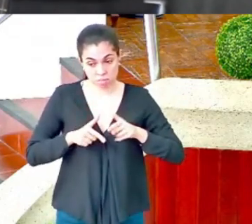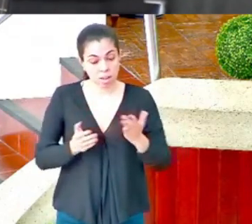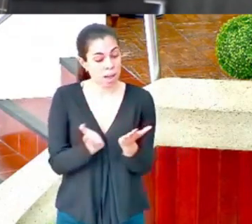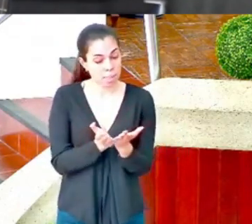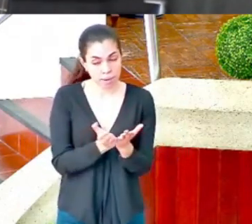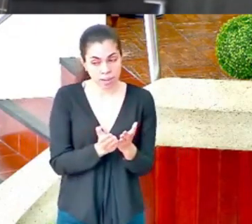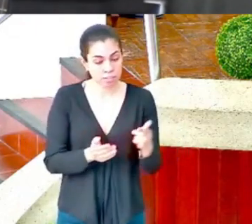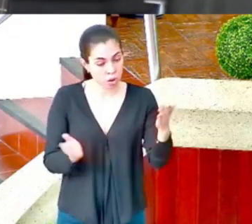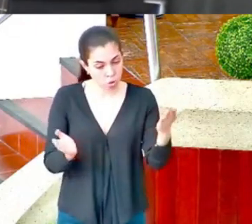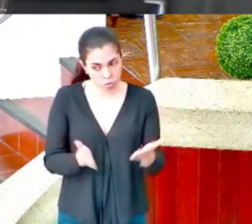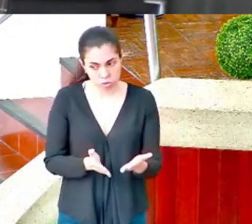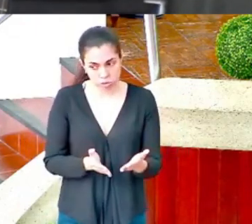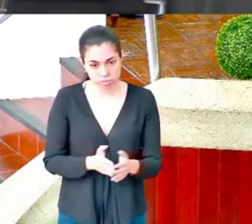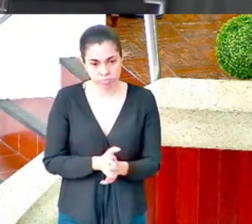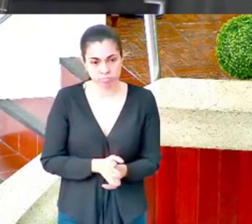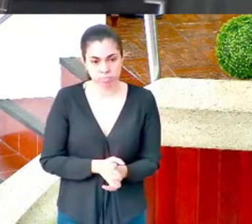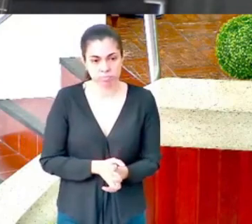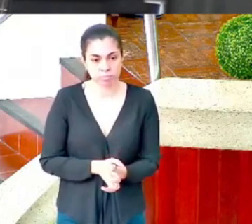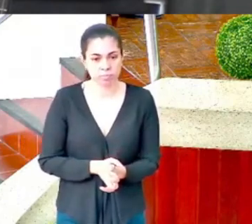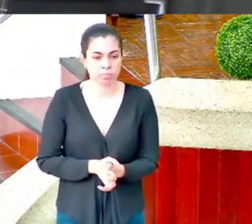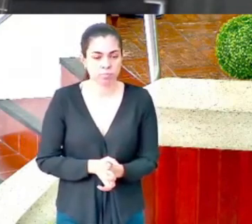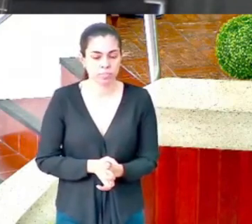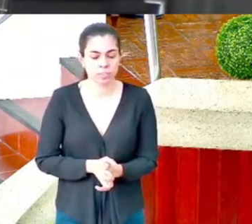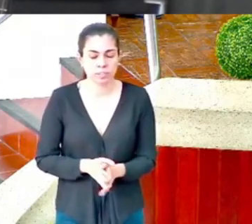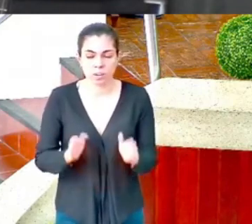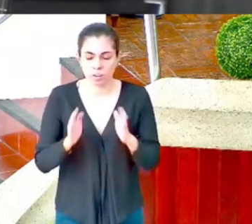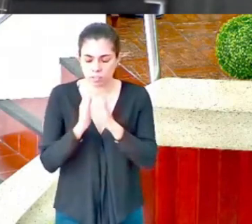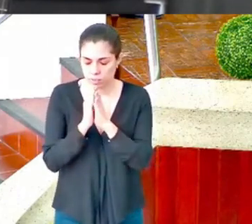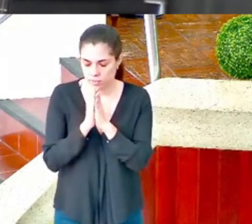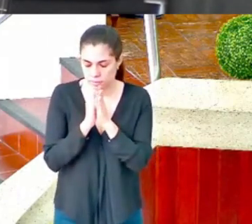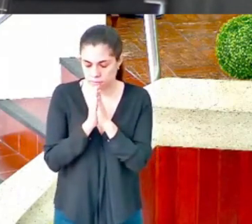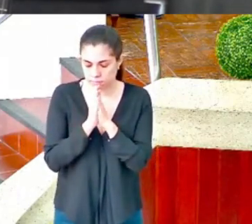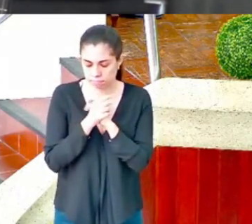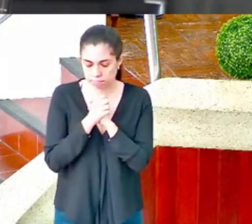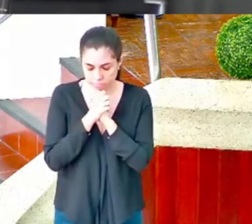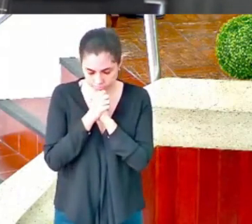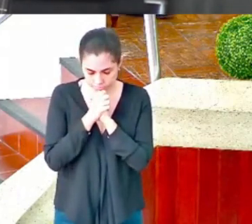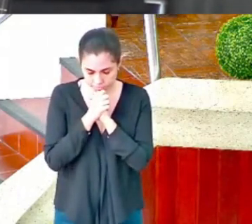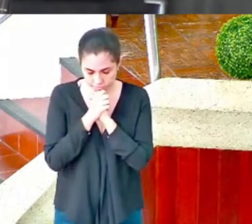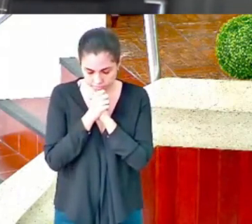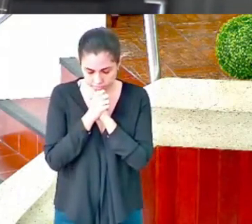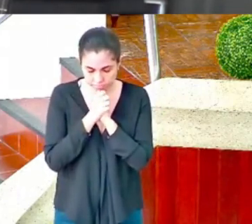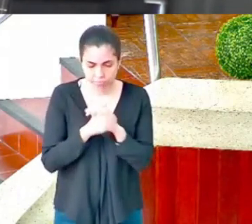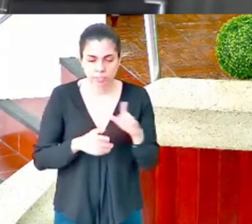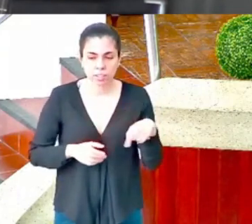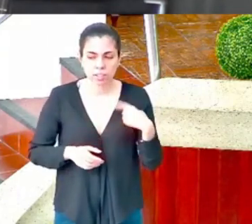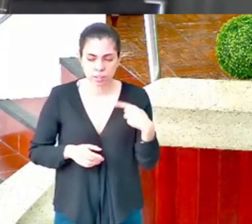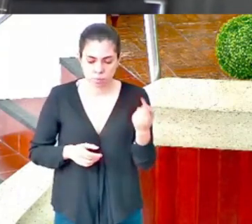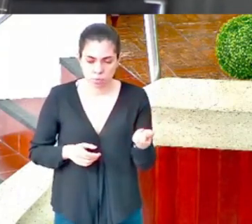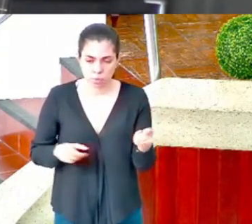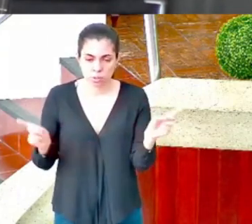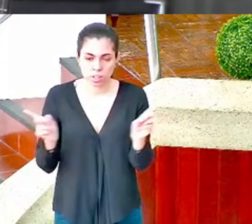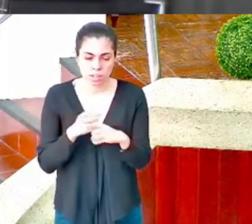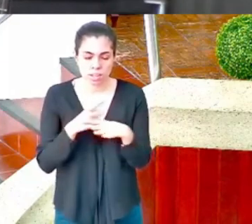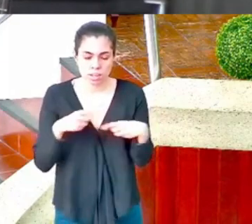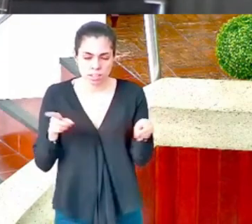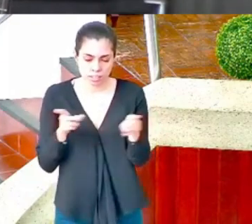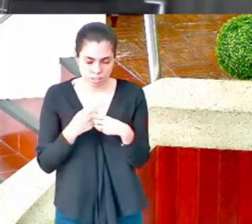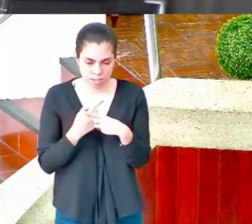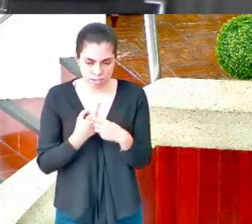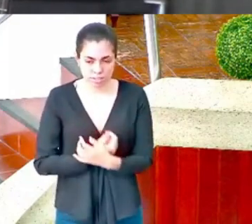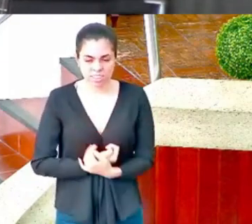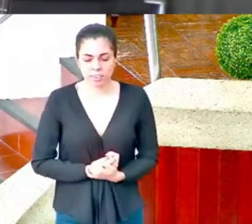hino ao Senhor, que é uma busca, que é uma expectativa, sermos, nós que somos tão abençoados,